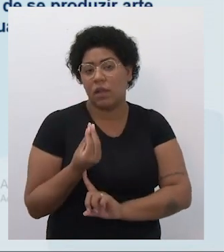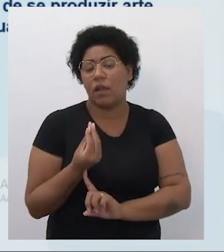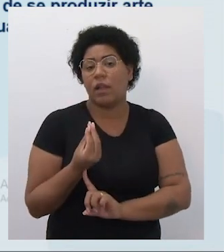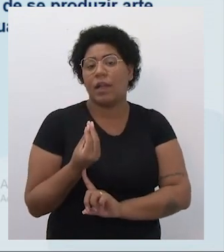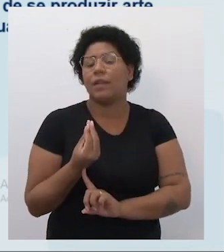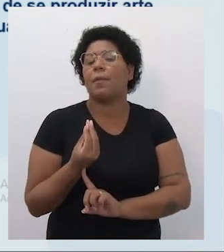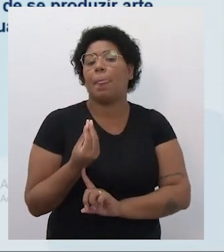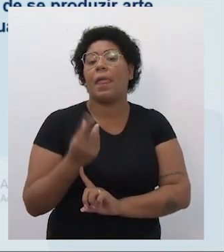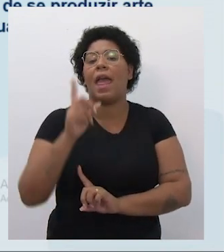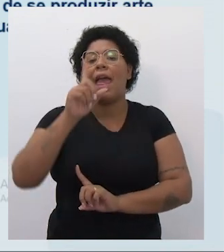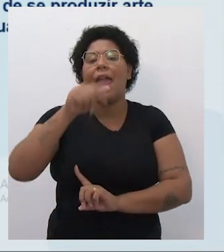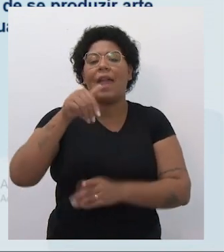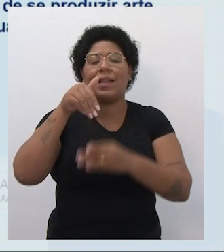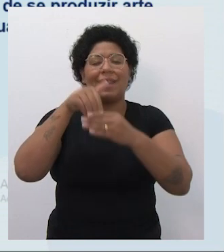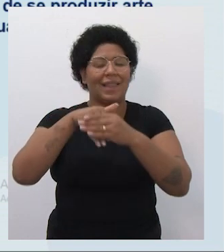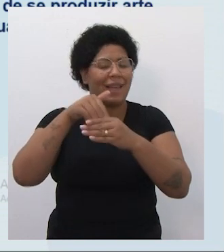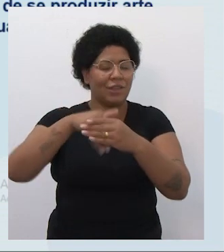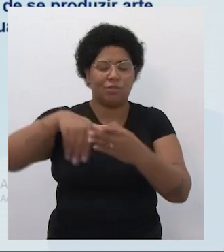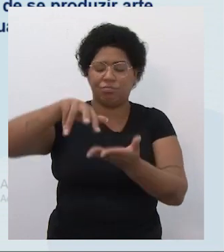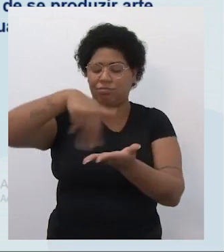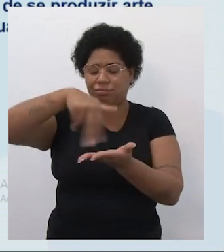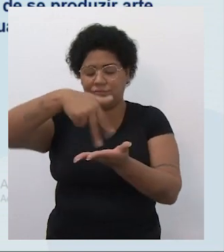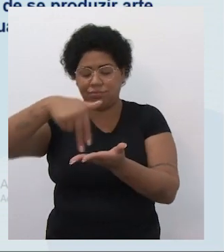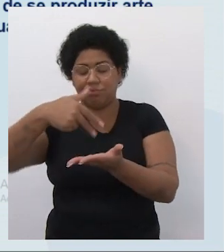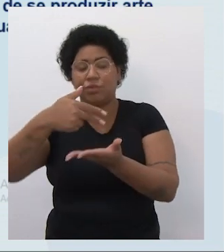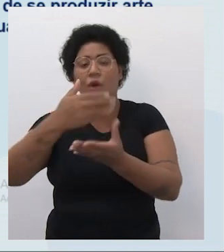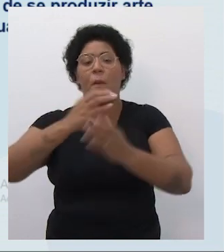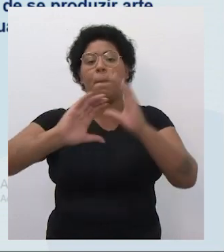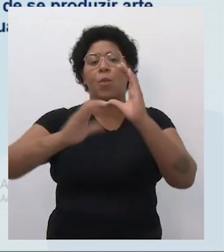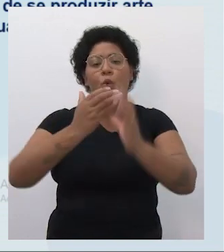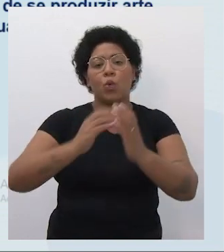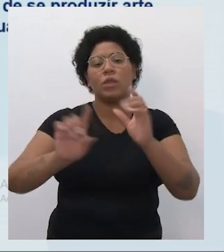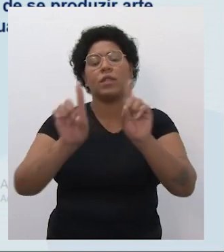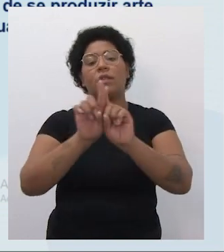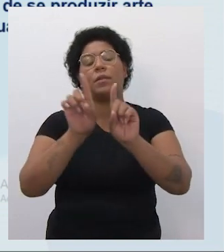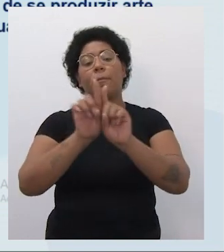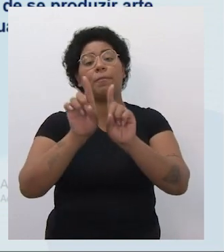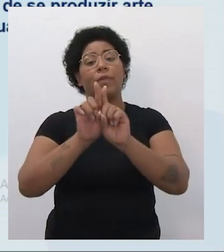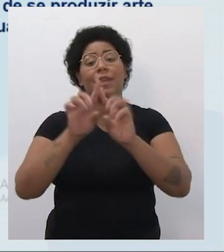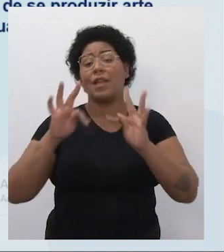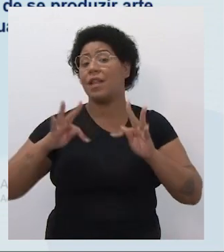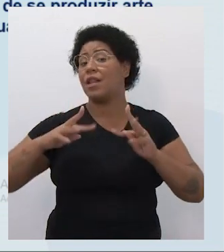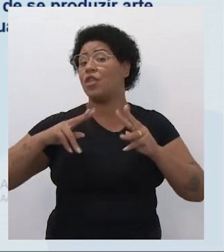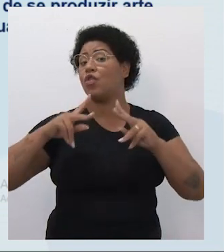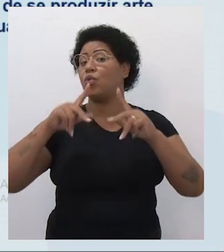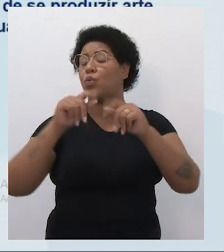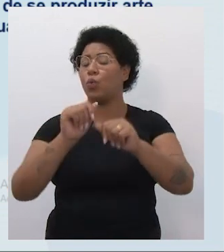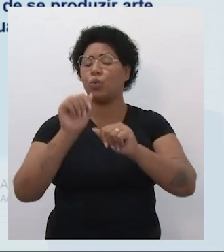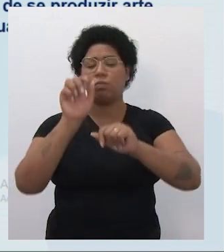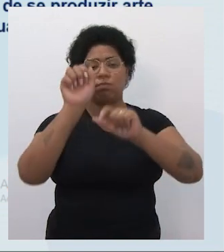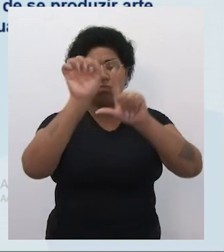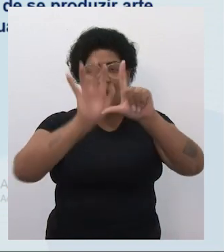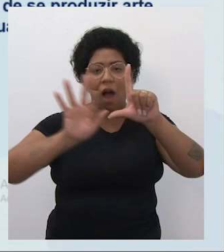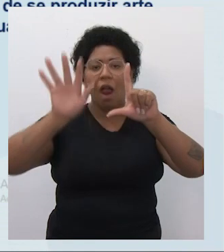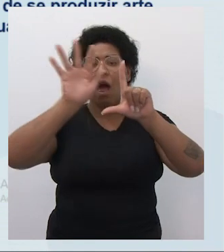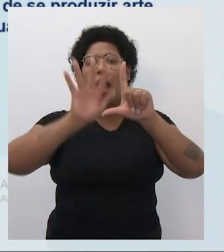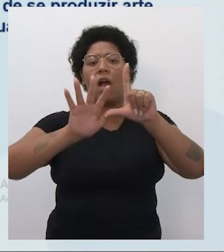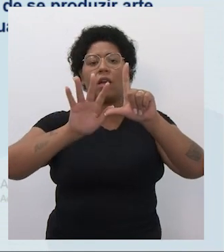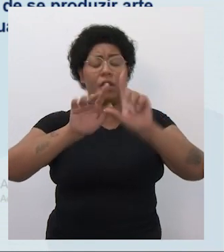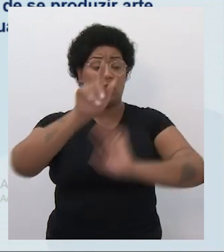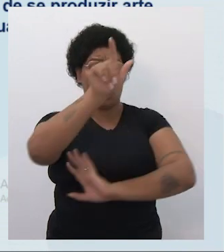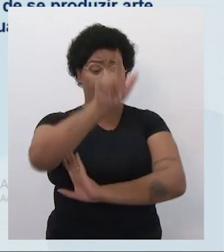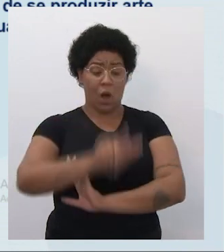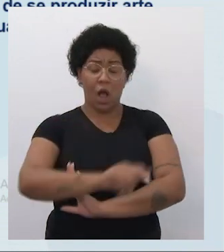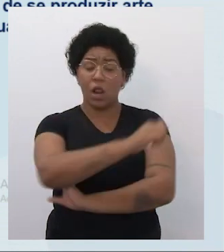a dança, a música, o teatro, as artes integradas, e tudo voltado para que o jovem possa